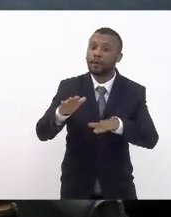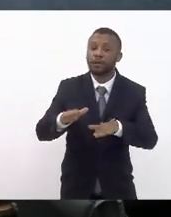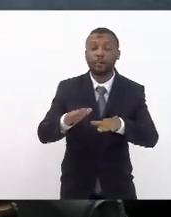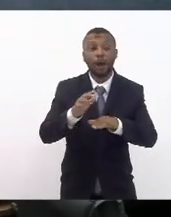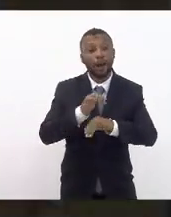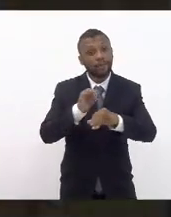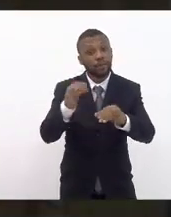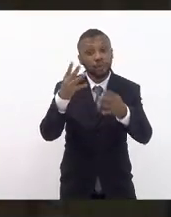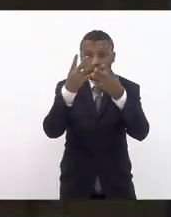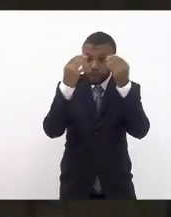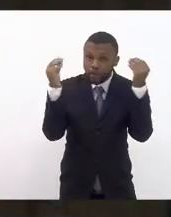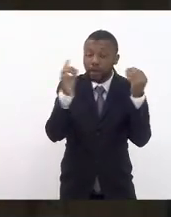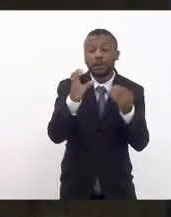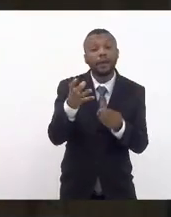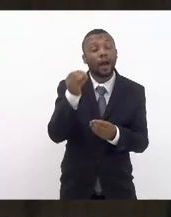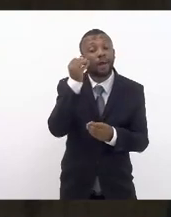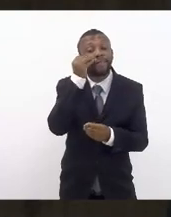estou pedindo verificação de votação... Sem problema, ok.